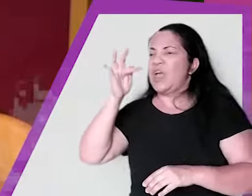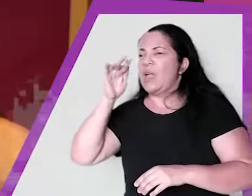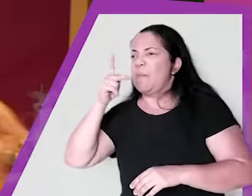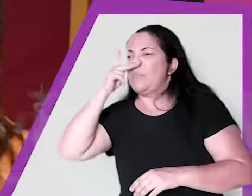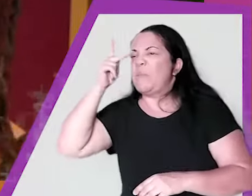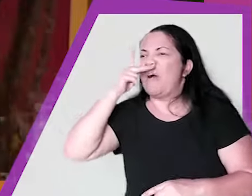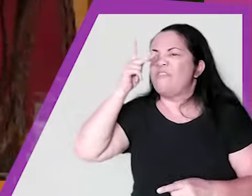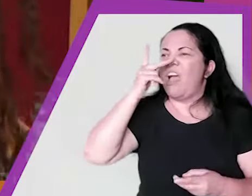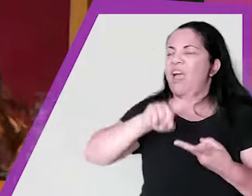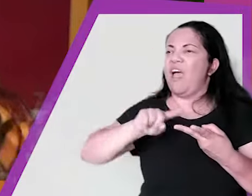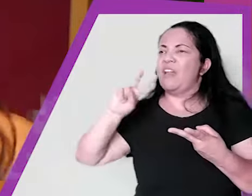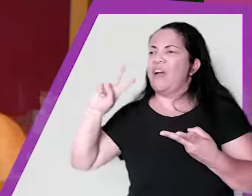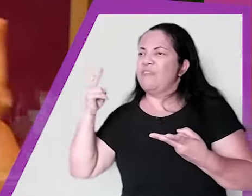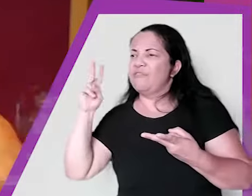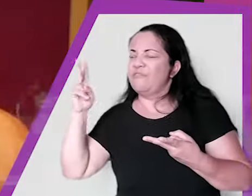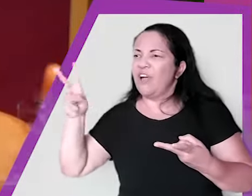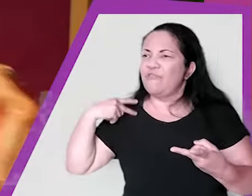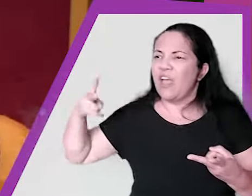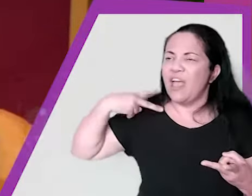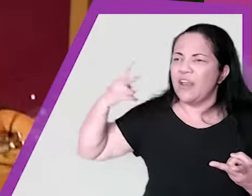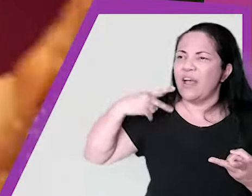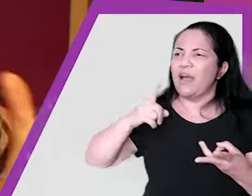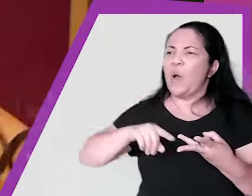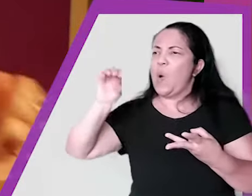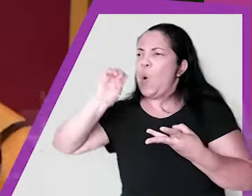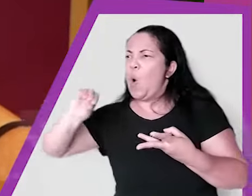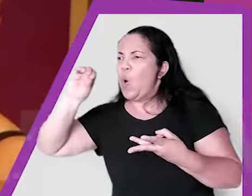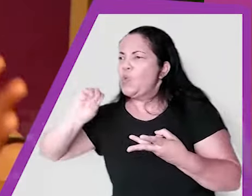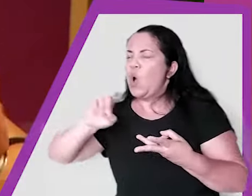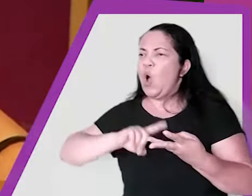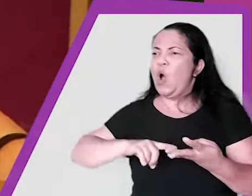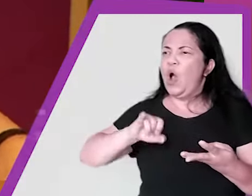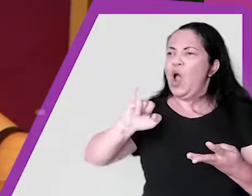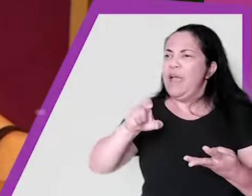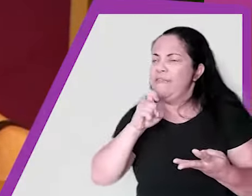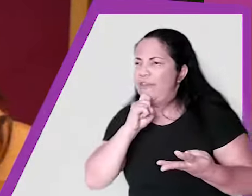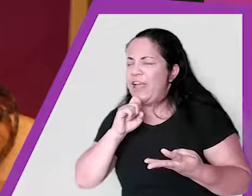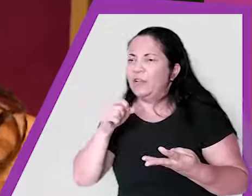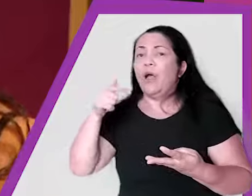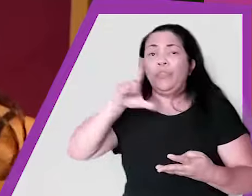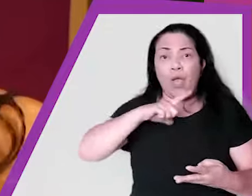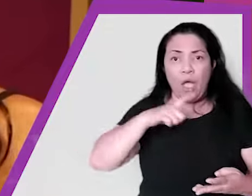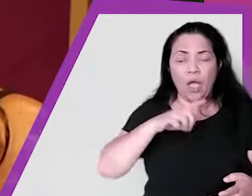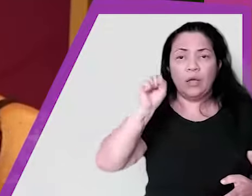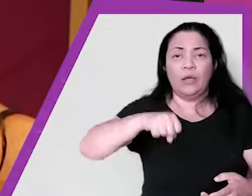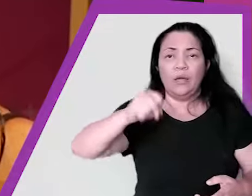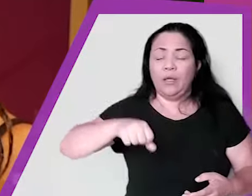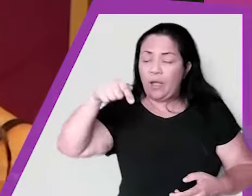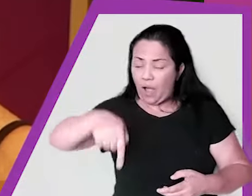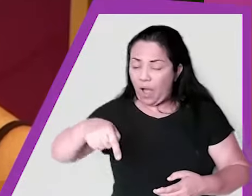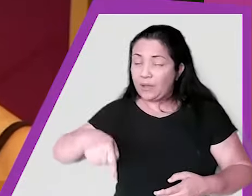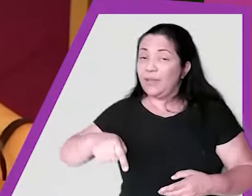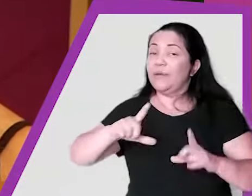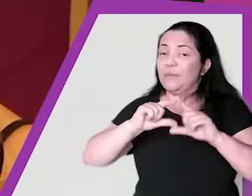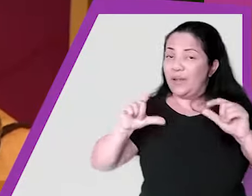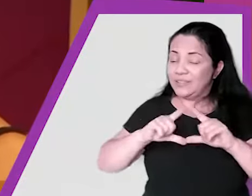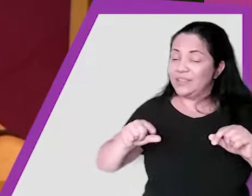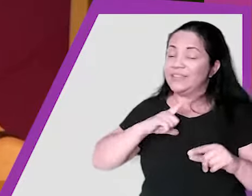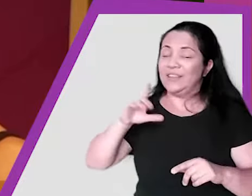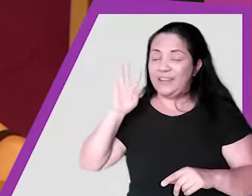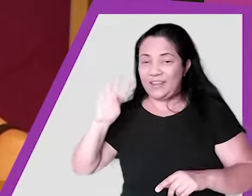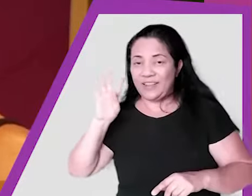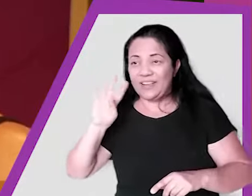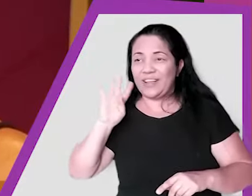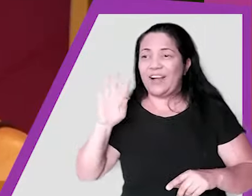tem essas estações, outono, verão, inverno, primavera. Mas tem uma sazonalidade de